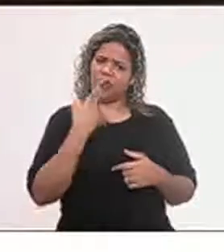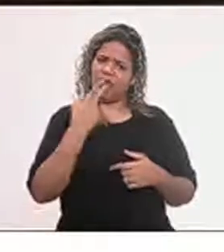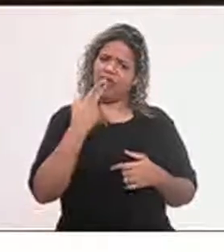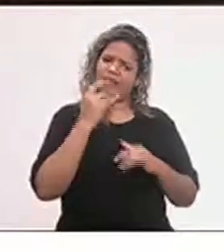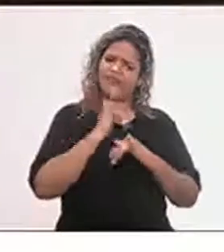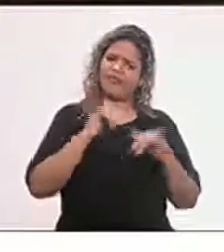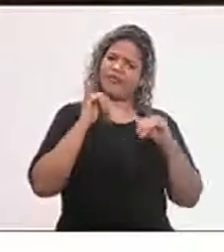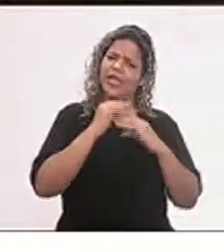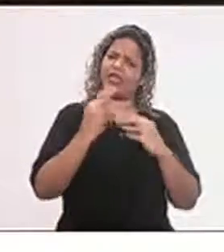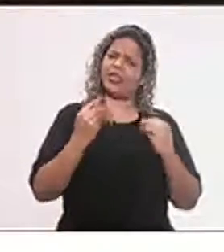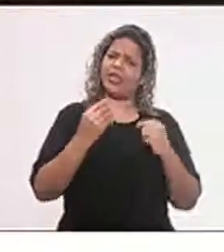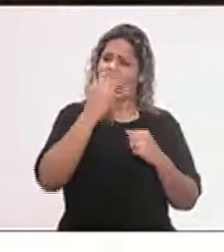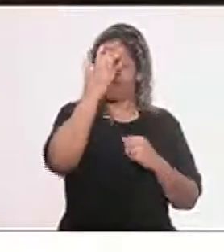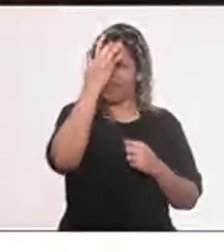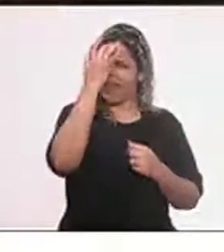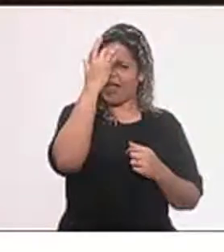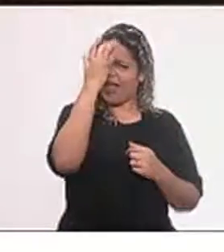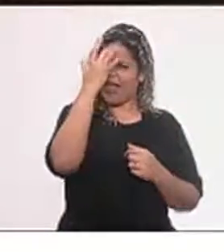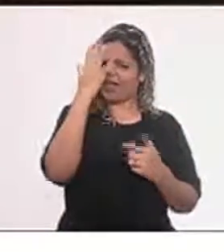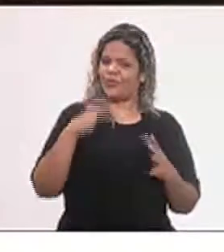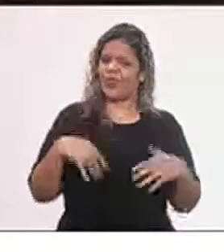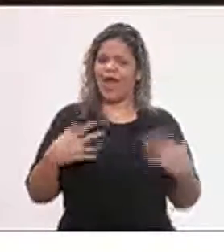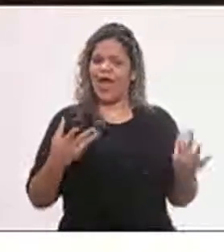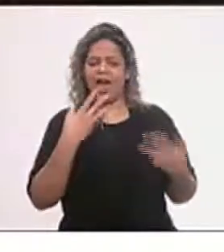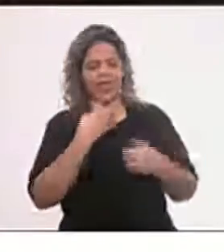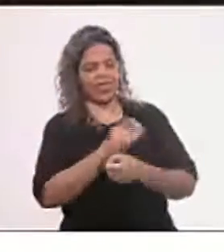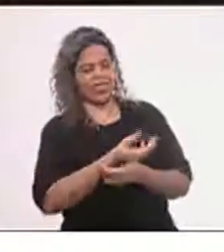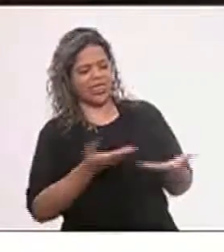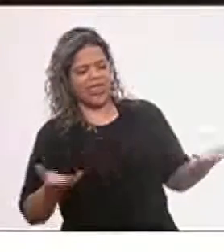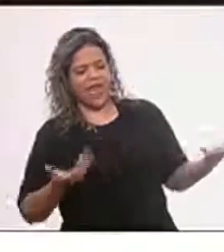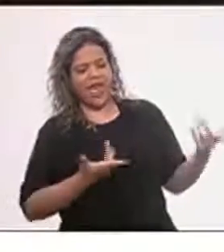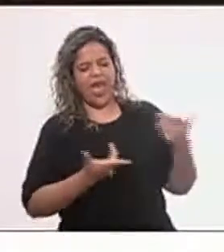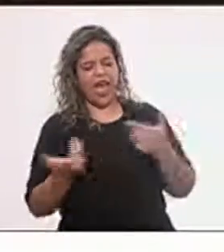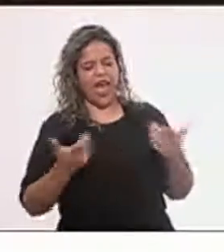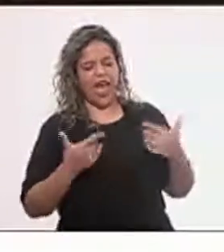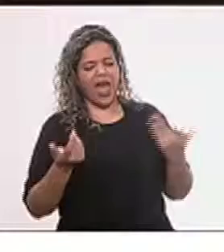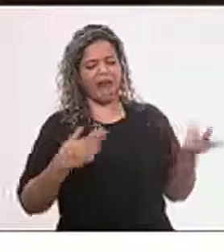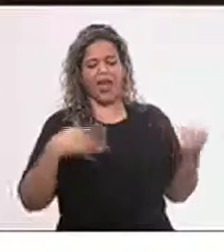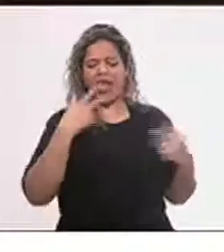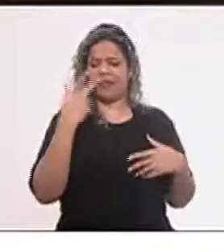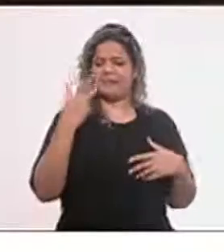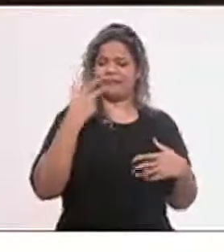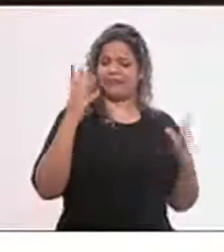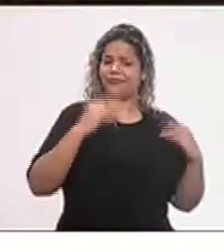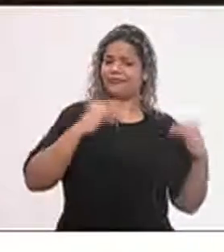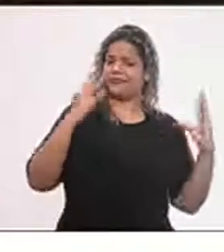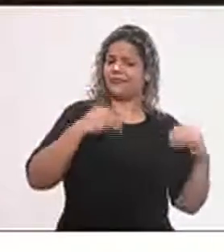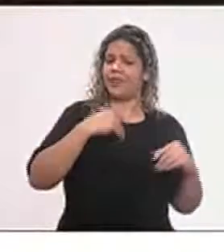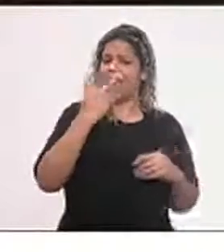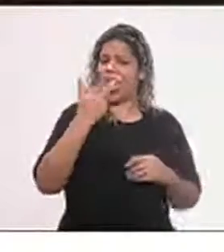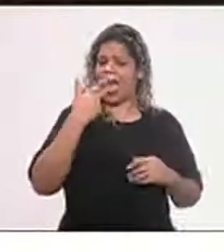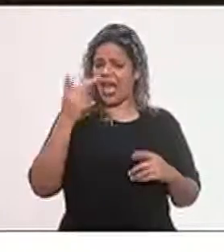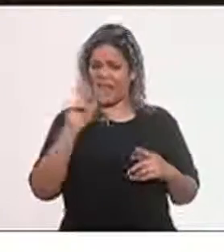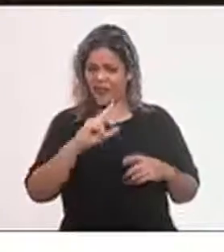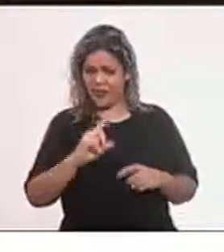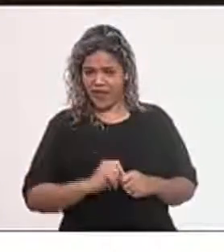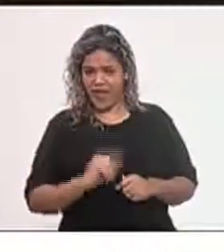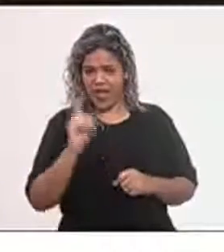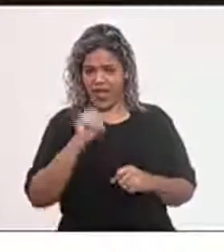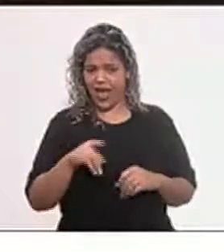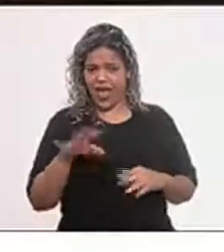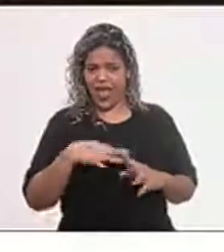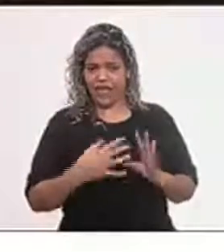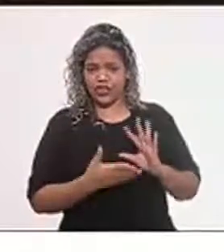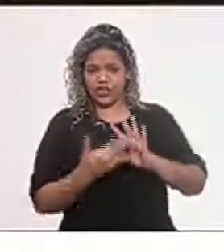discurso muito fácil de dizer dá arma para todo mundo. É uma falácia, porque quando ele faz isso,